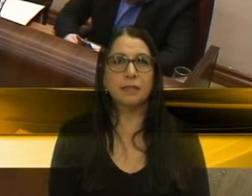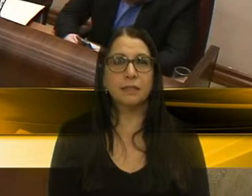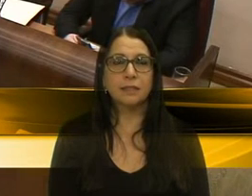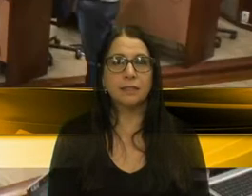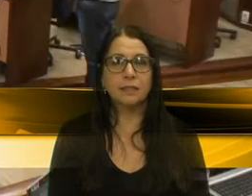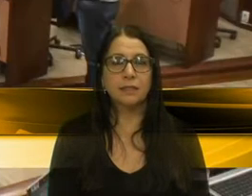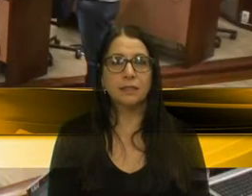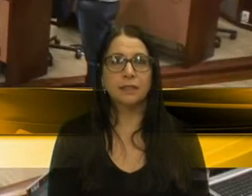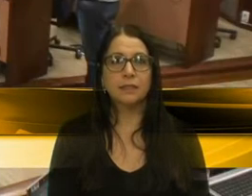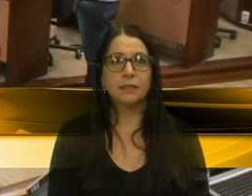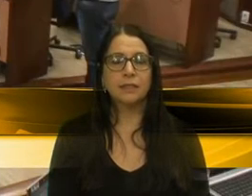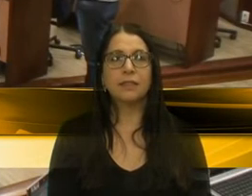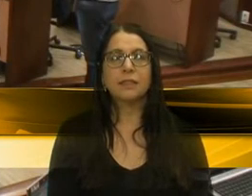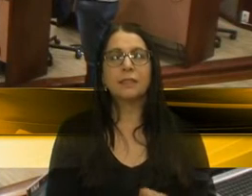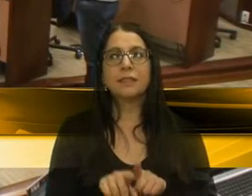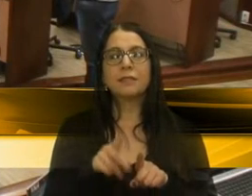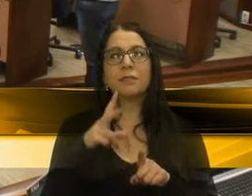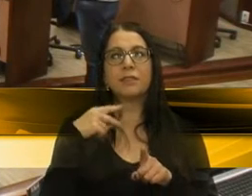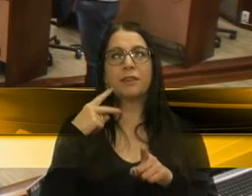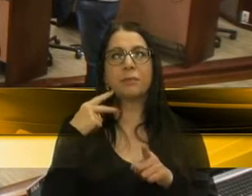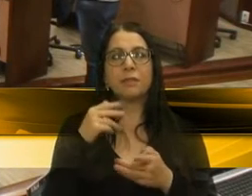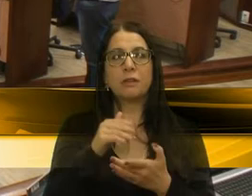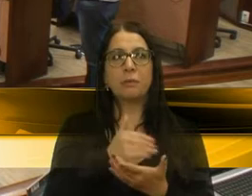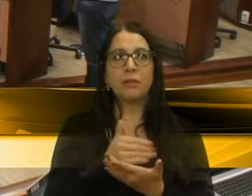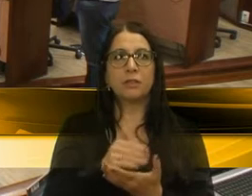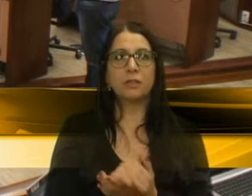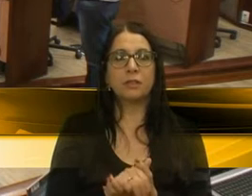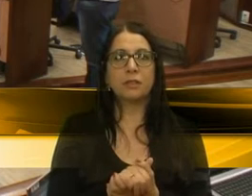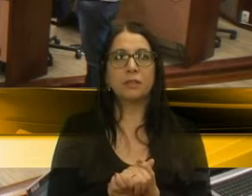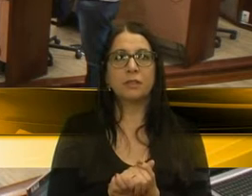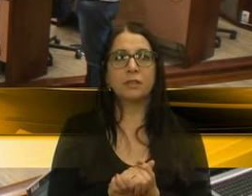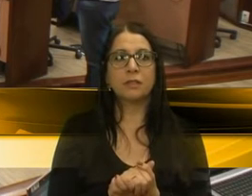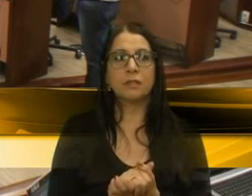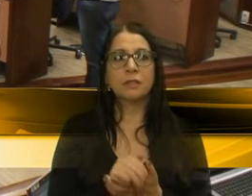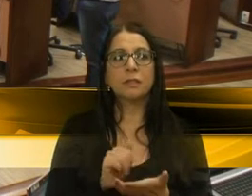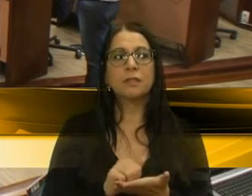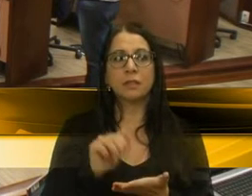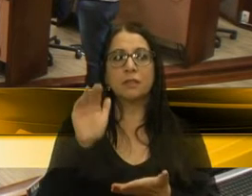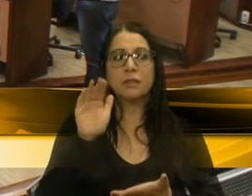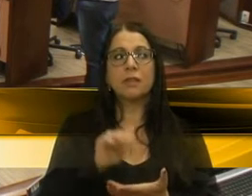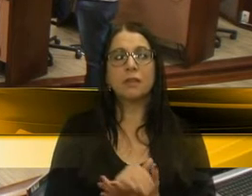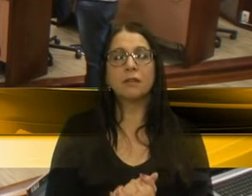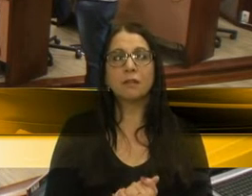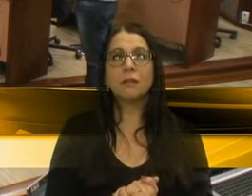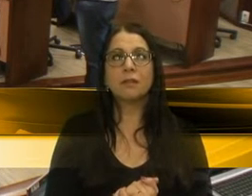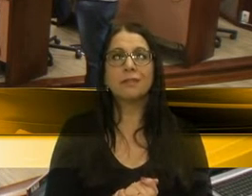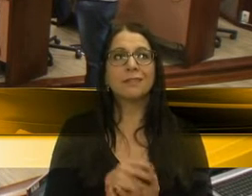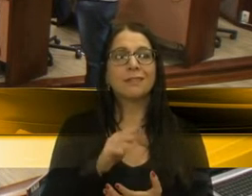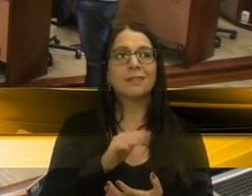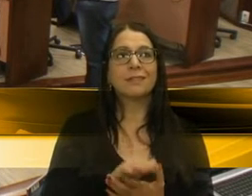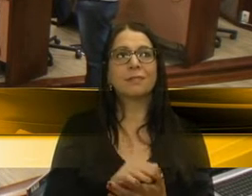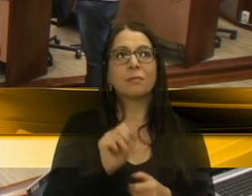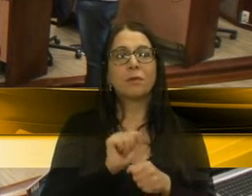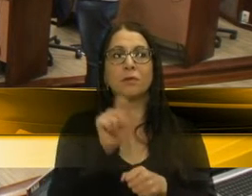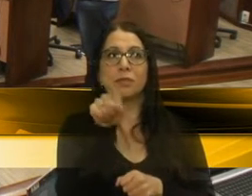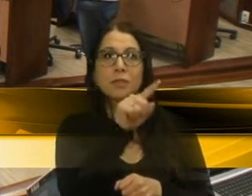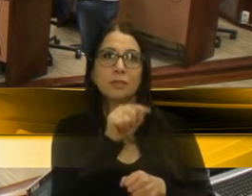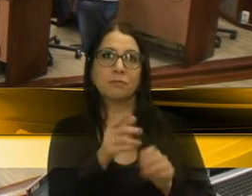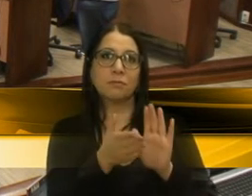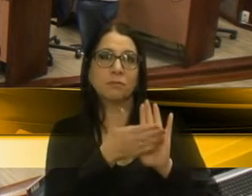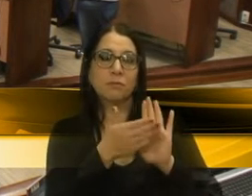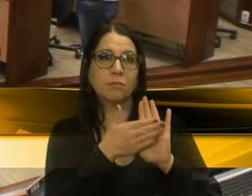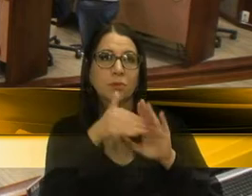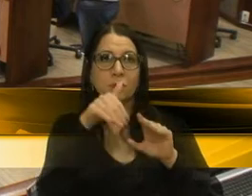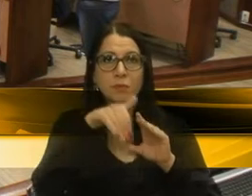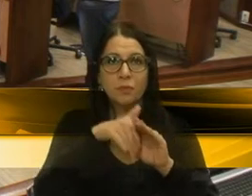Obrigado, vereador Bandeira, pela parte. Eu pedi a palavra, presidente, pode cancelar, porque era para propor um